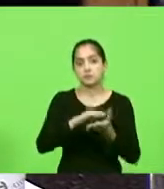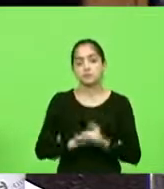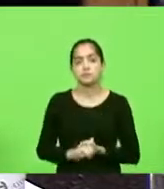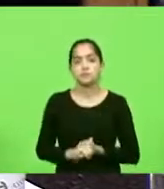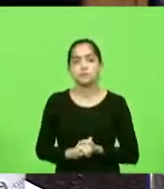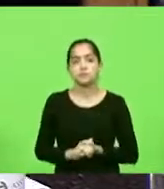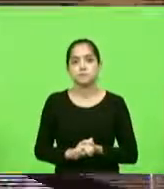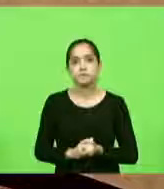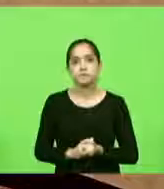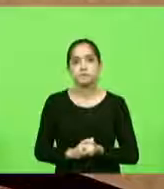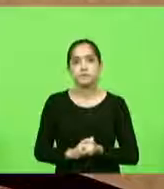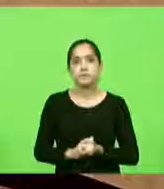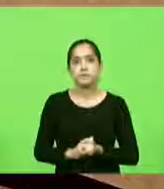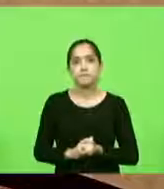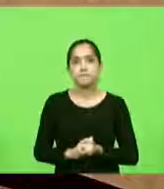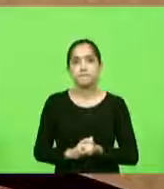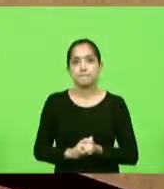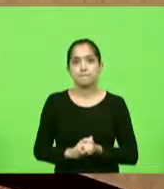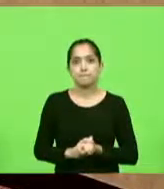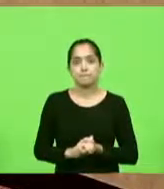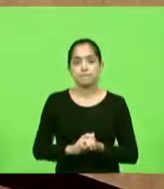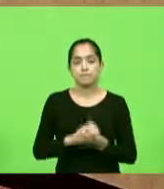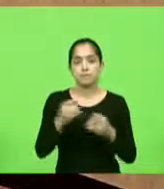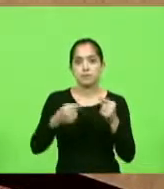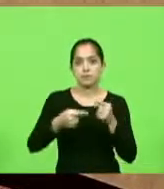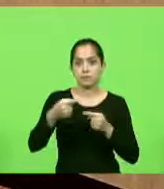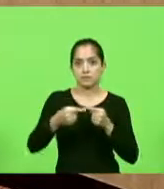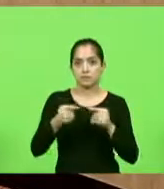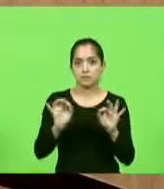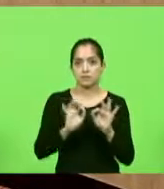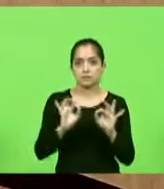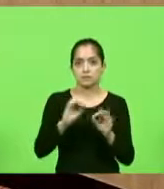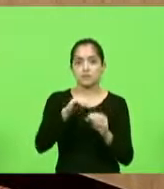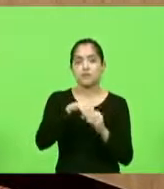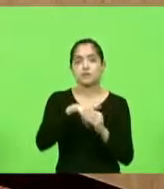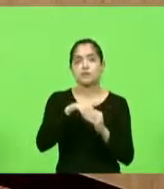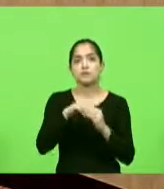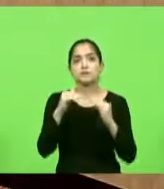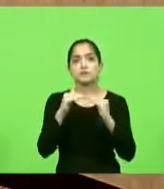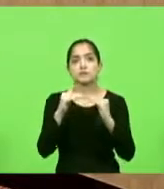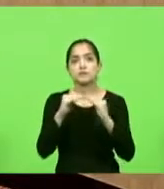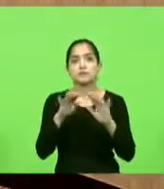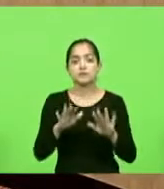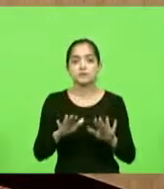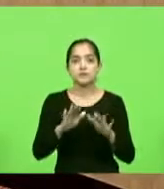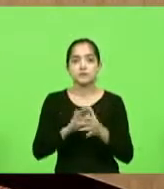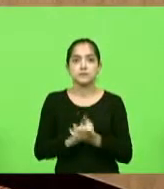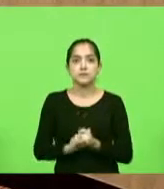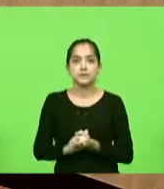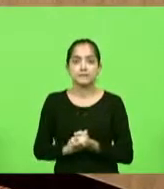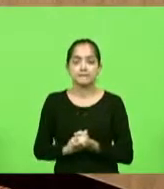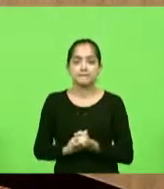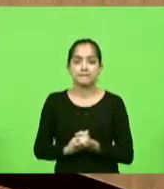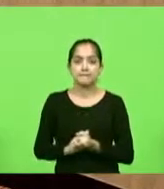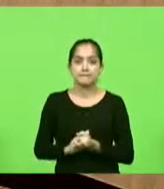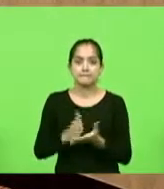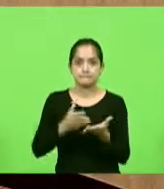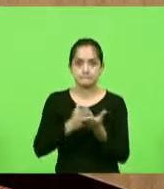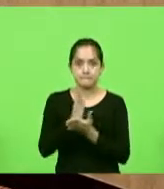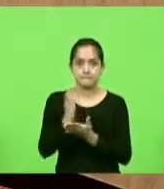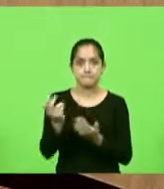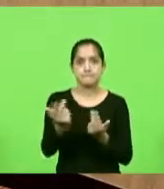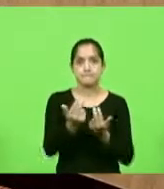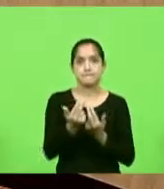Obrigado. Não havendo mais quem queira discutir, em votação. Deputados que aprovam, permaneçam como se encontra. Aprovado